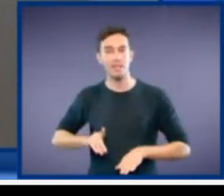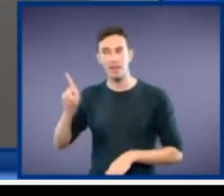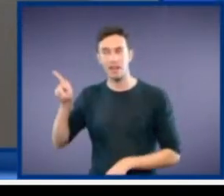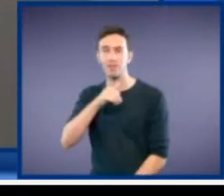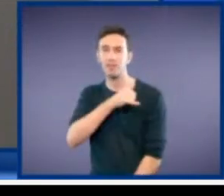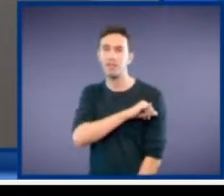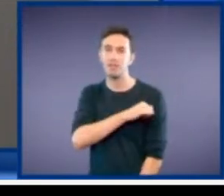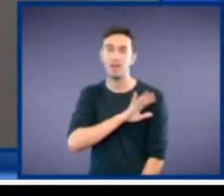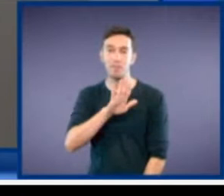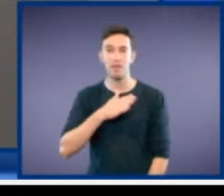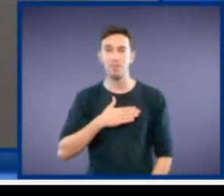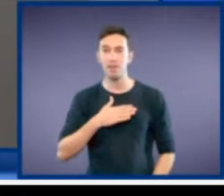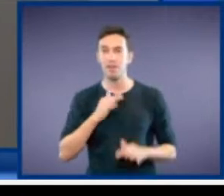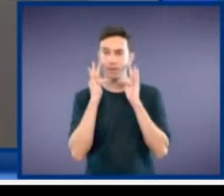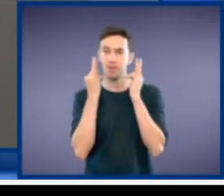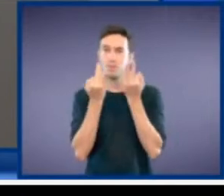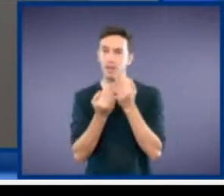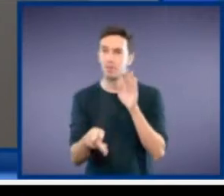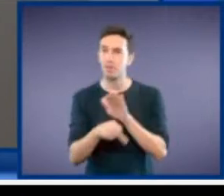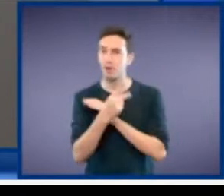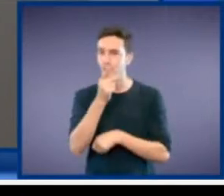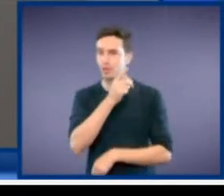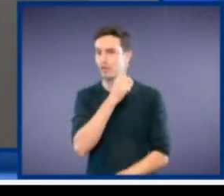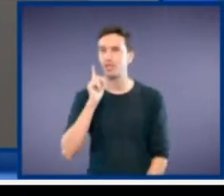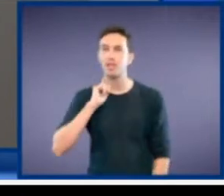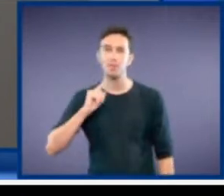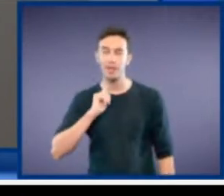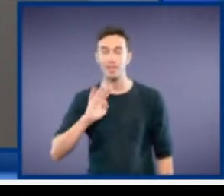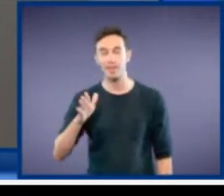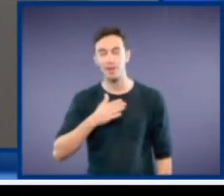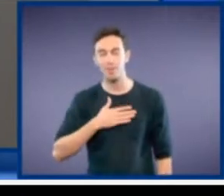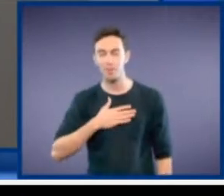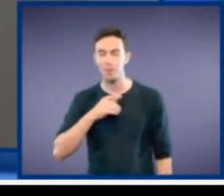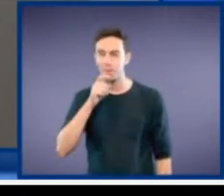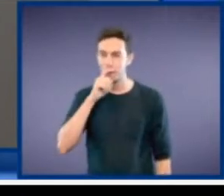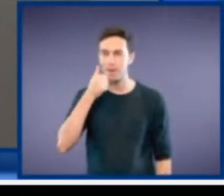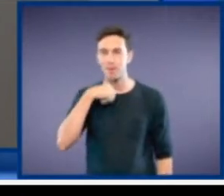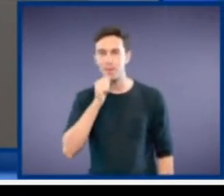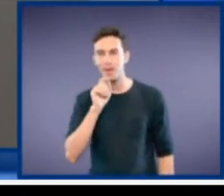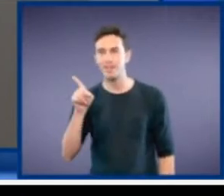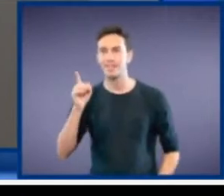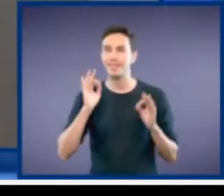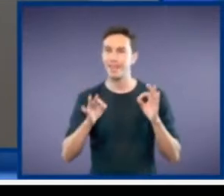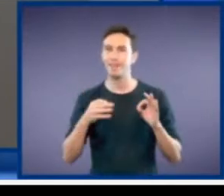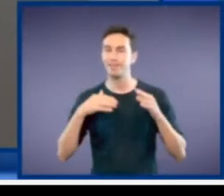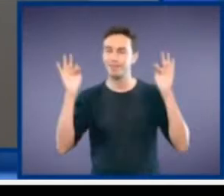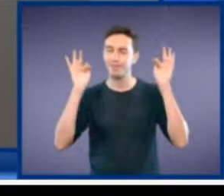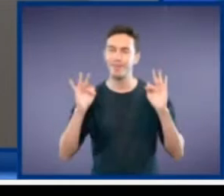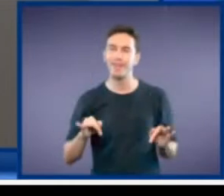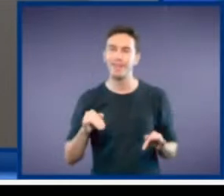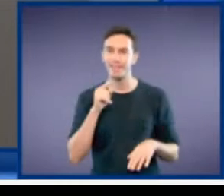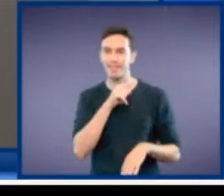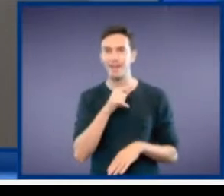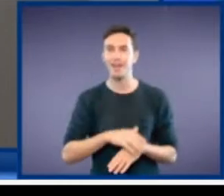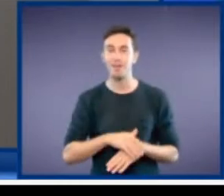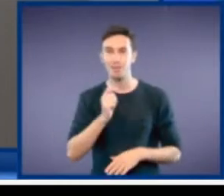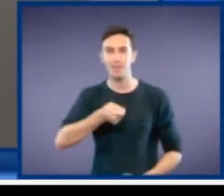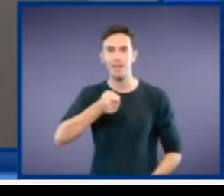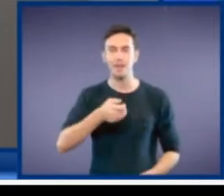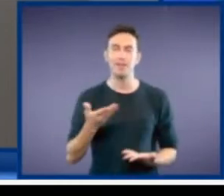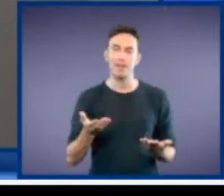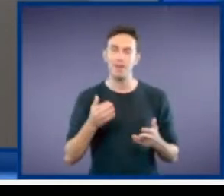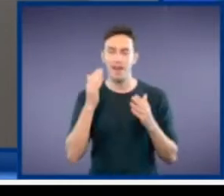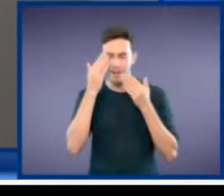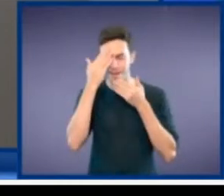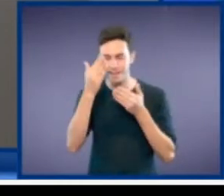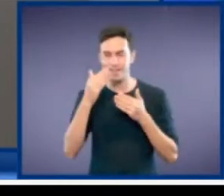Minas, então meus pais vão ficar muito felizes com essa realização de hoje e agradeço o apoio de todos vocês.